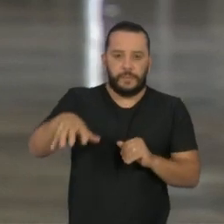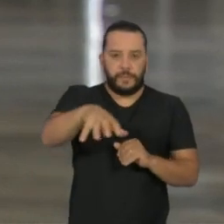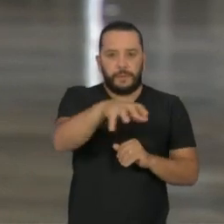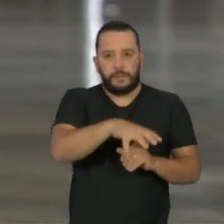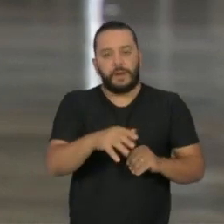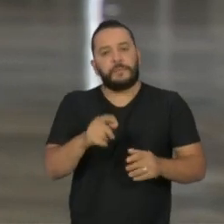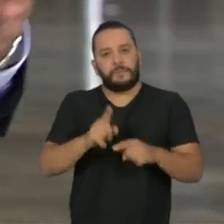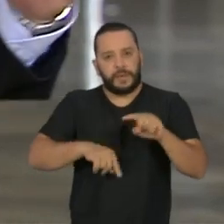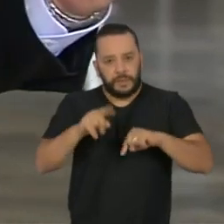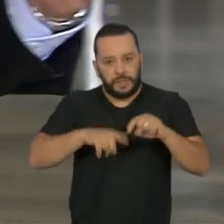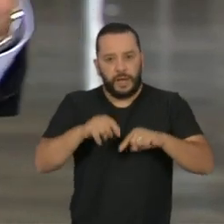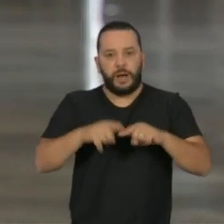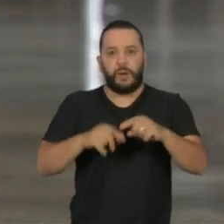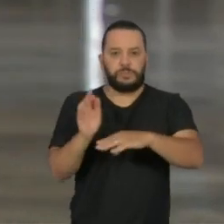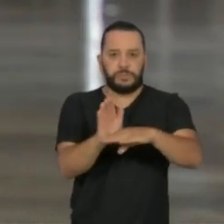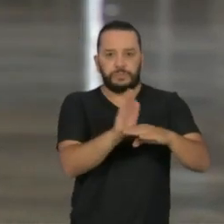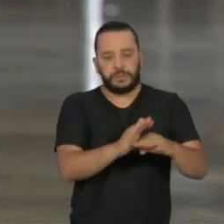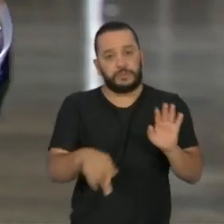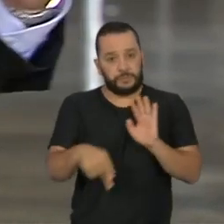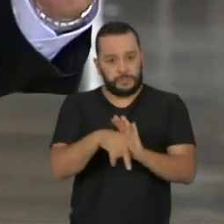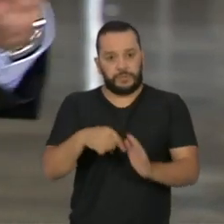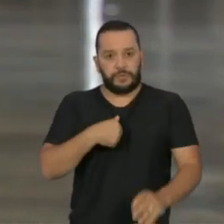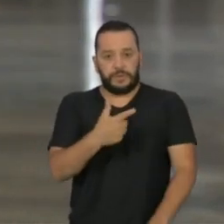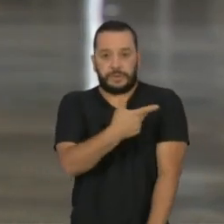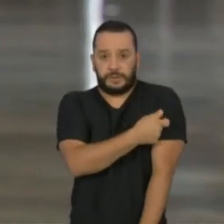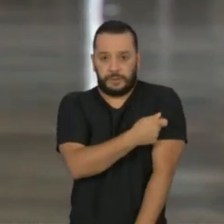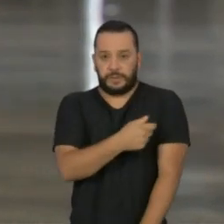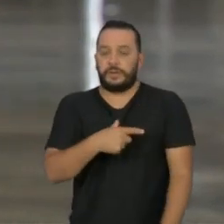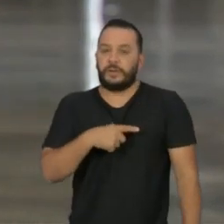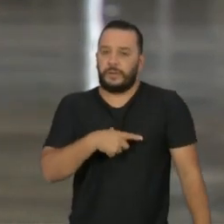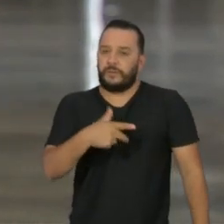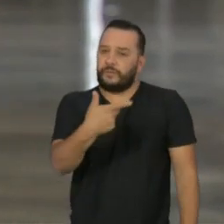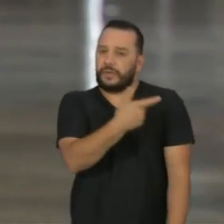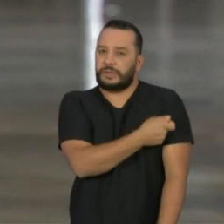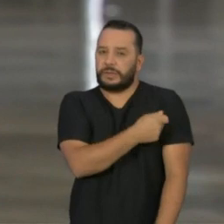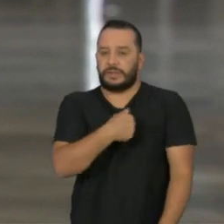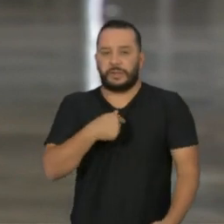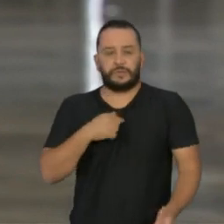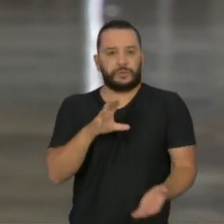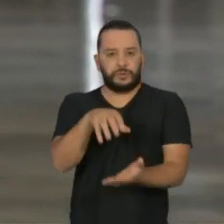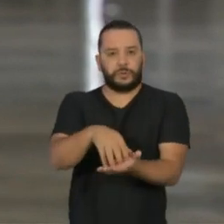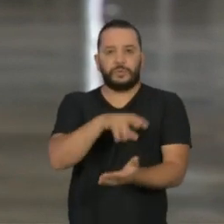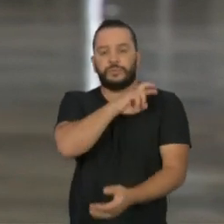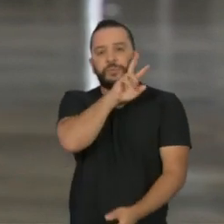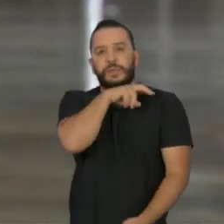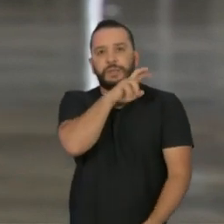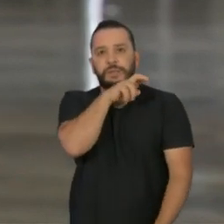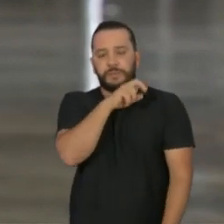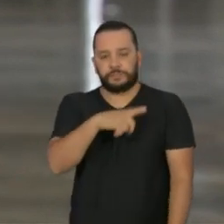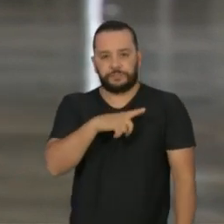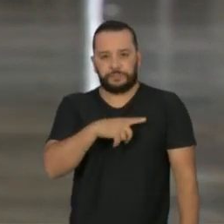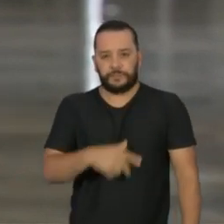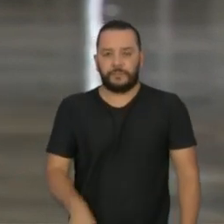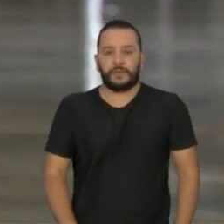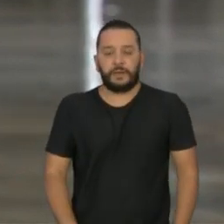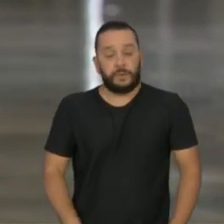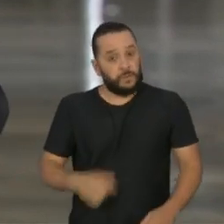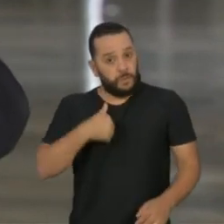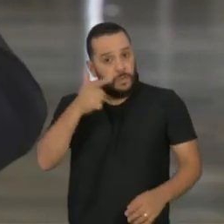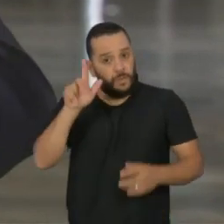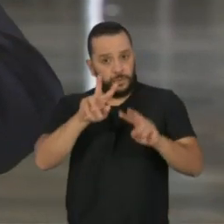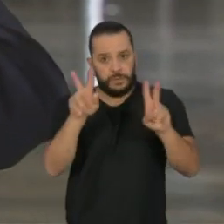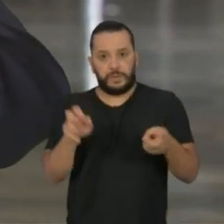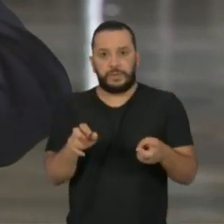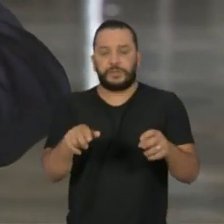recursos, e a própria vacina produzida no Instituto Butantan. A outra questão é